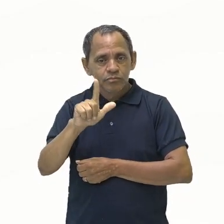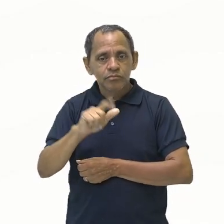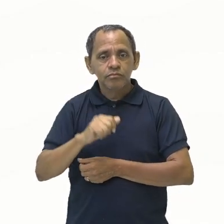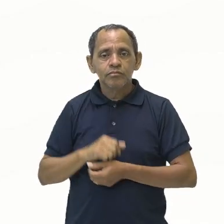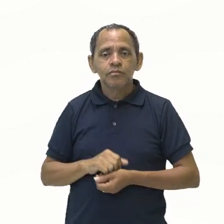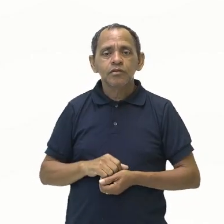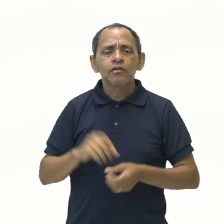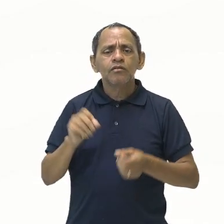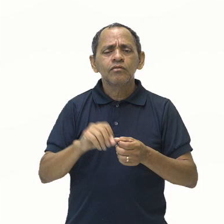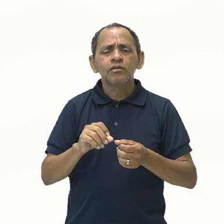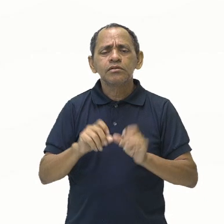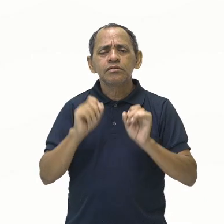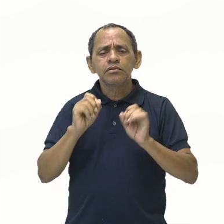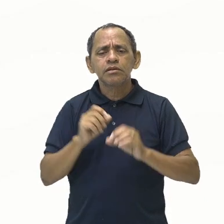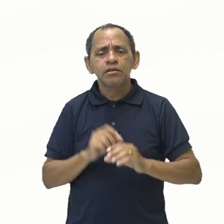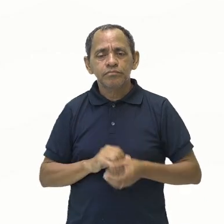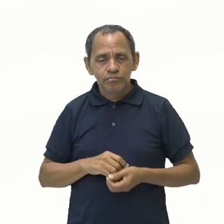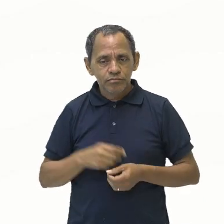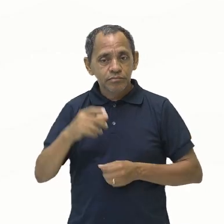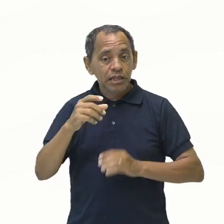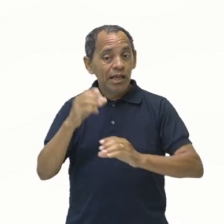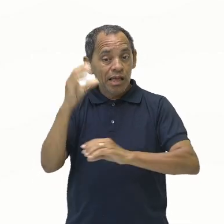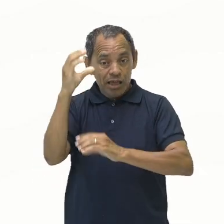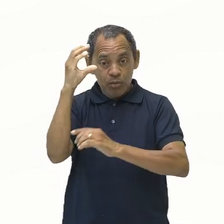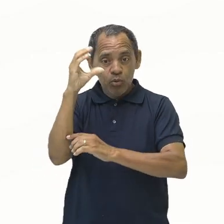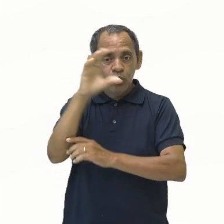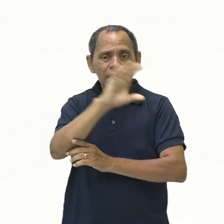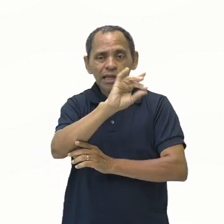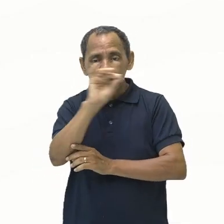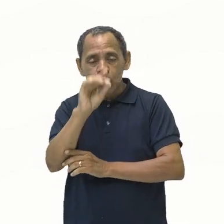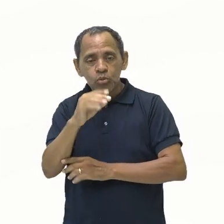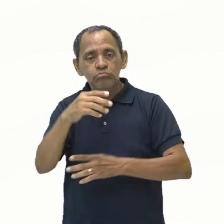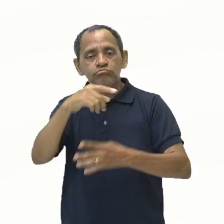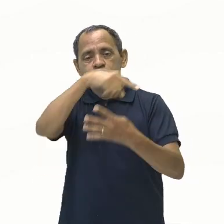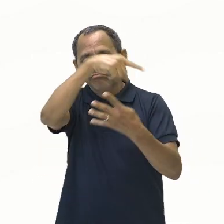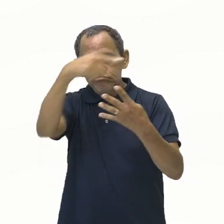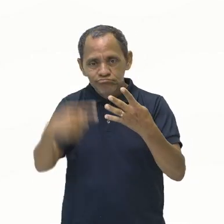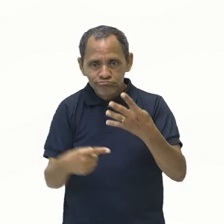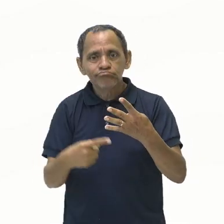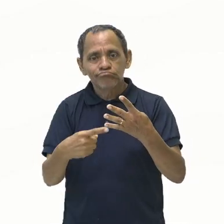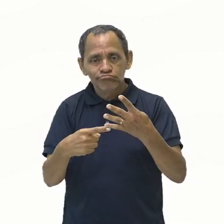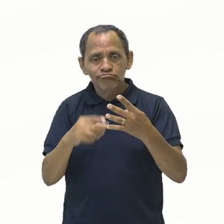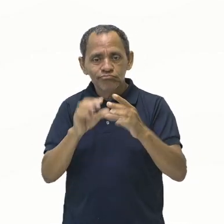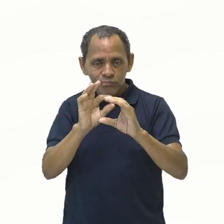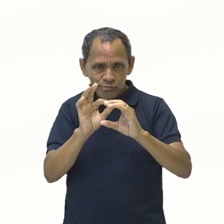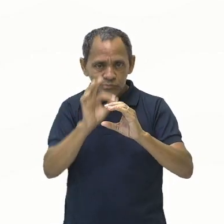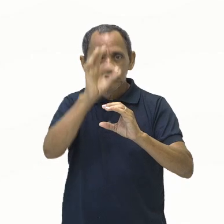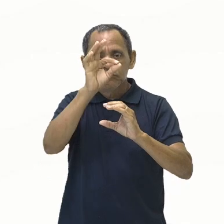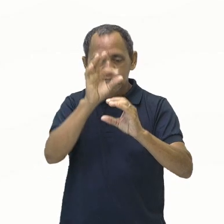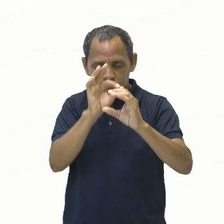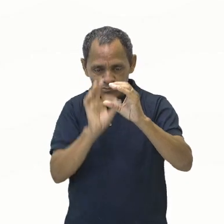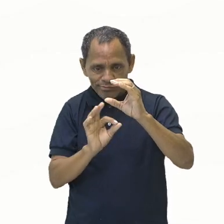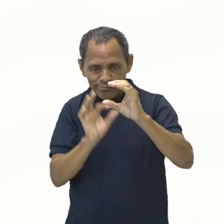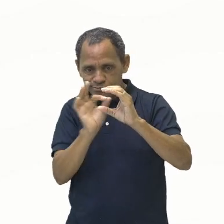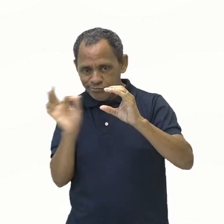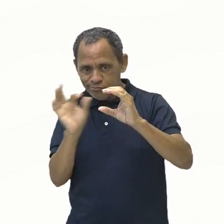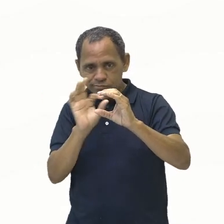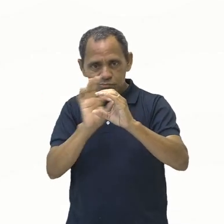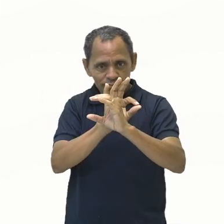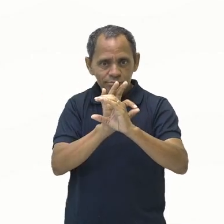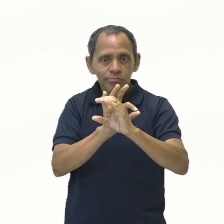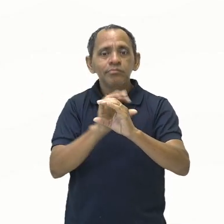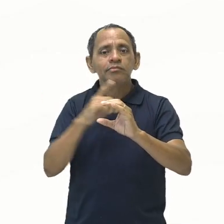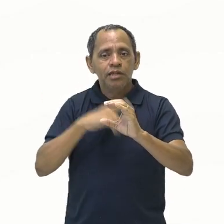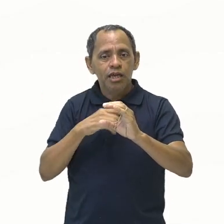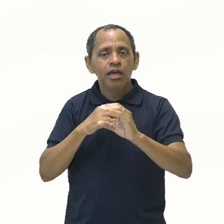está fazendo aí, cada carbono, 4 ligações. Ah, professor, mas agora tem o hidrogênio e tem o oxigênio.